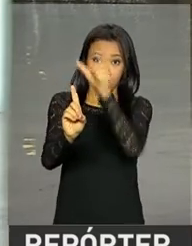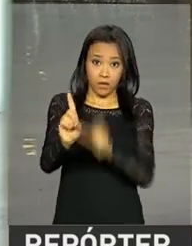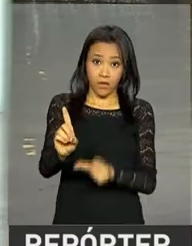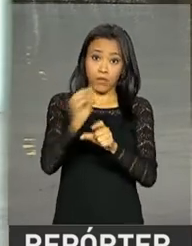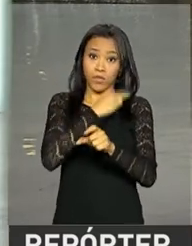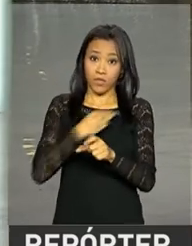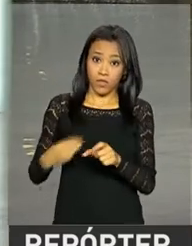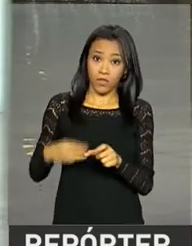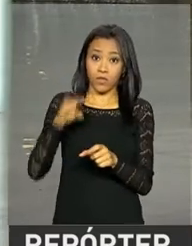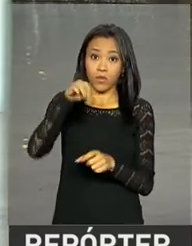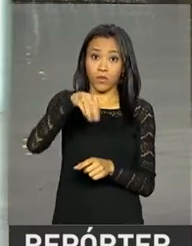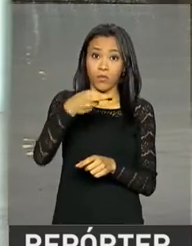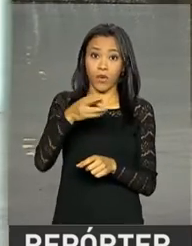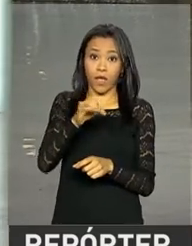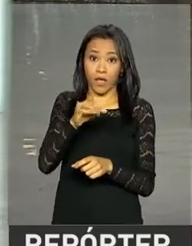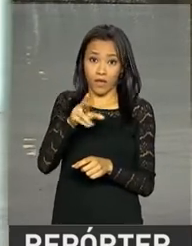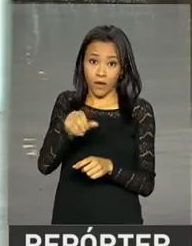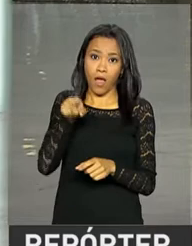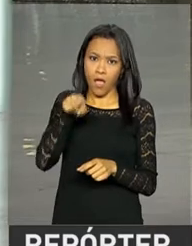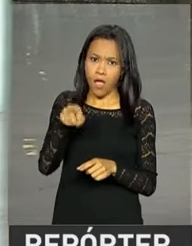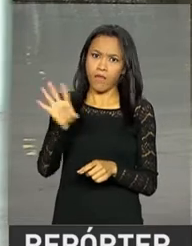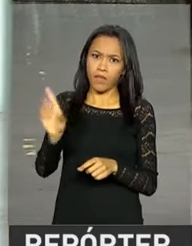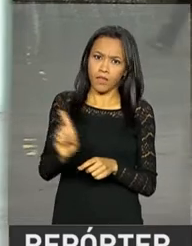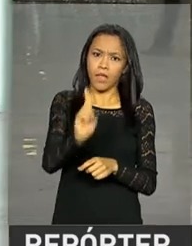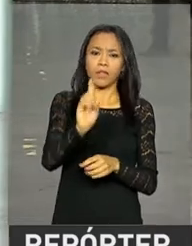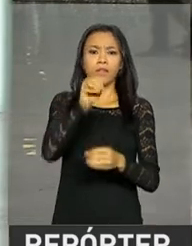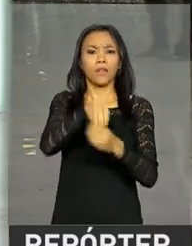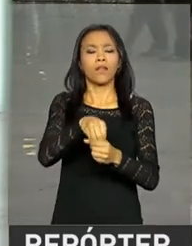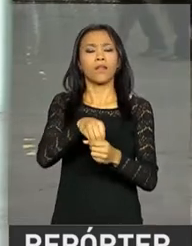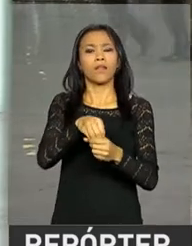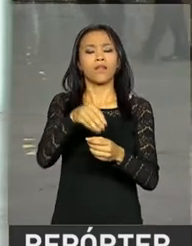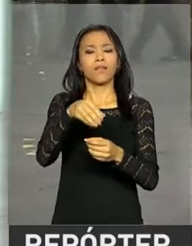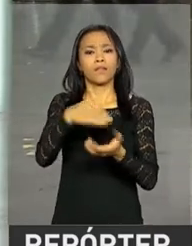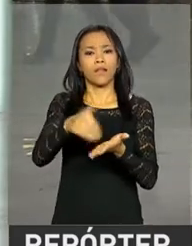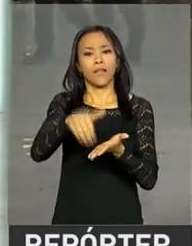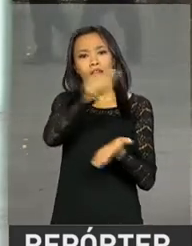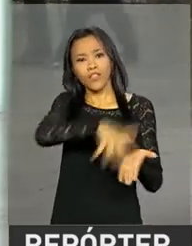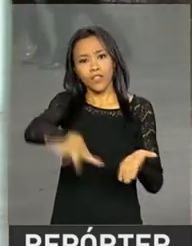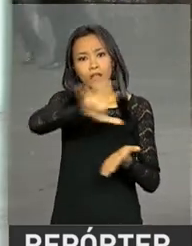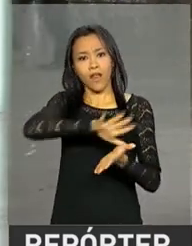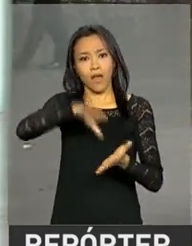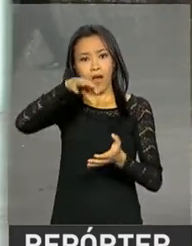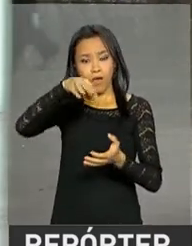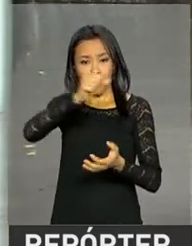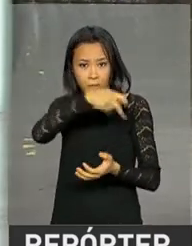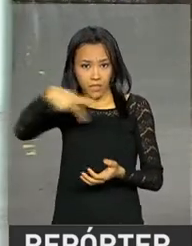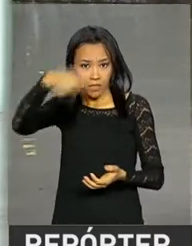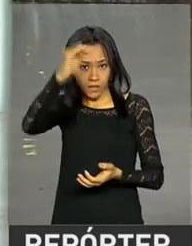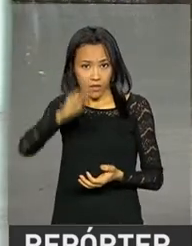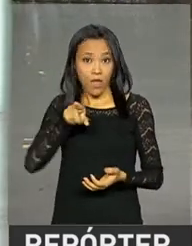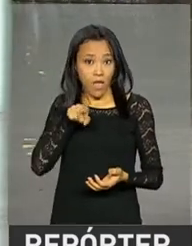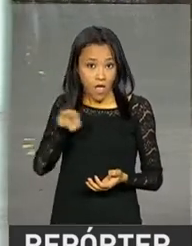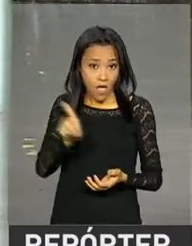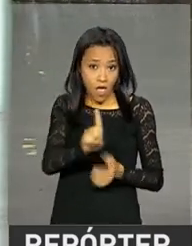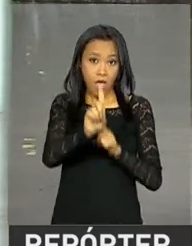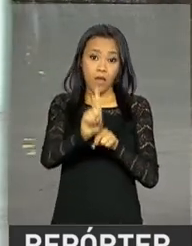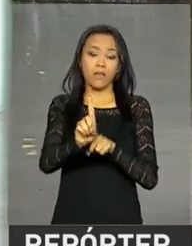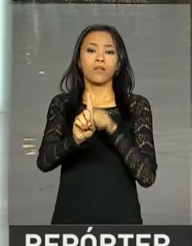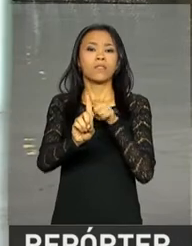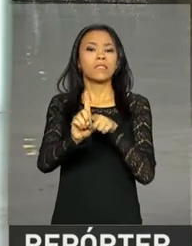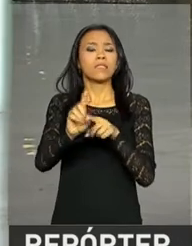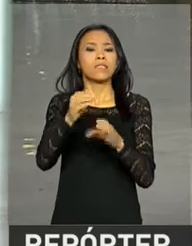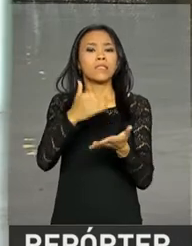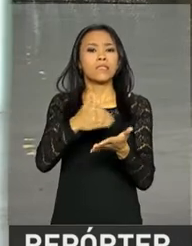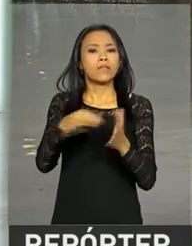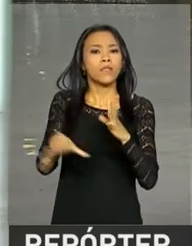Presidência, Moreira Franco, que vai comandar a Secretaria-Geral e também vai ser responsável pelas secretarias de